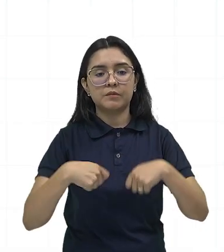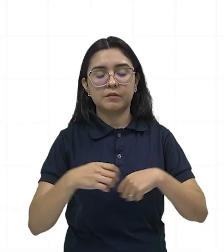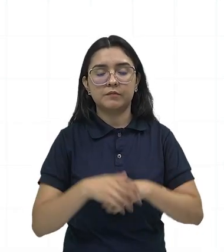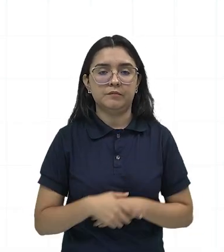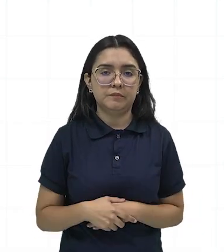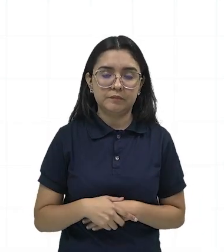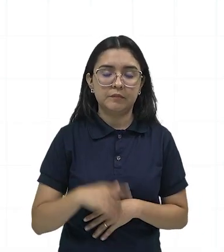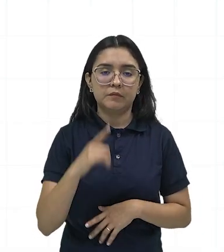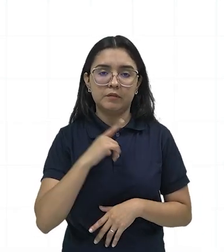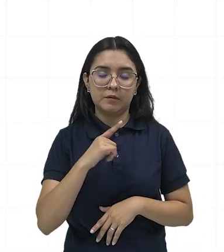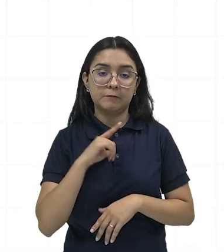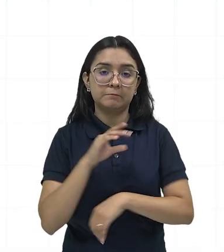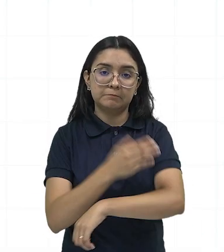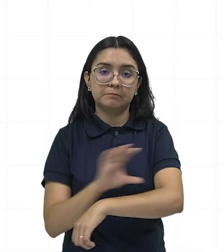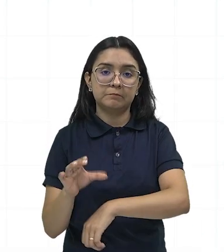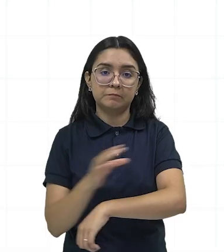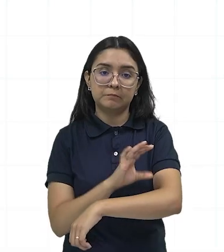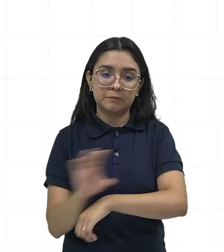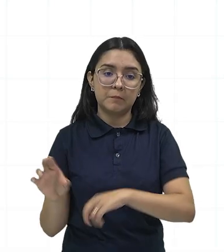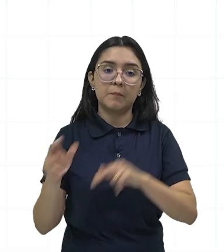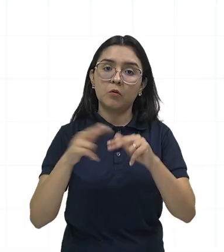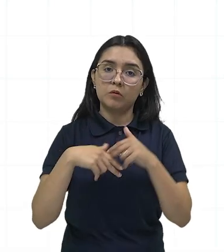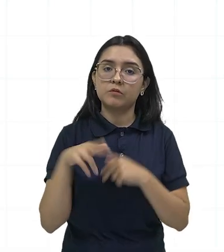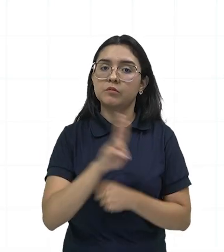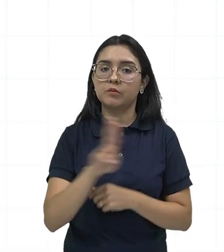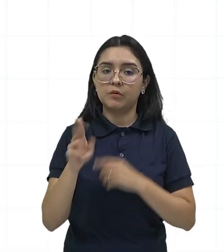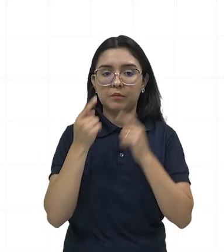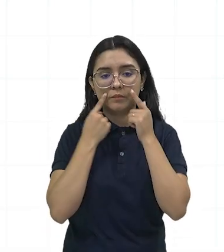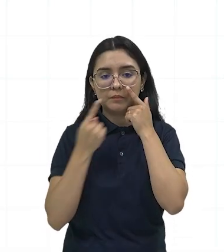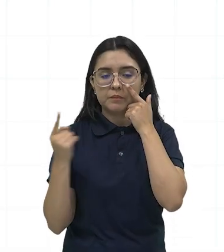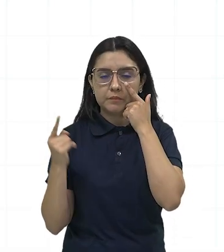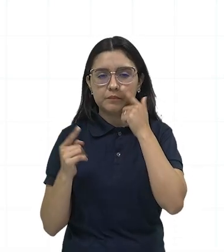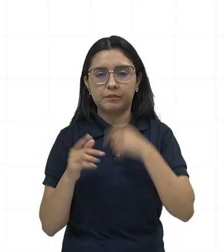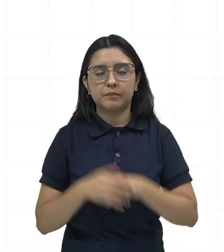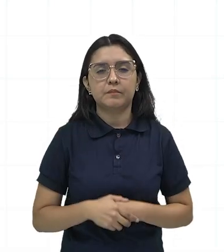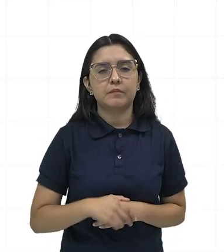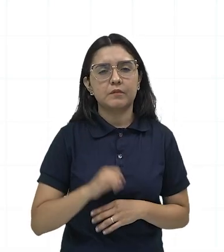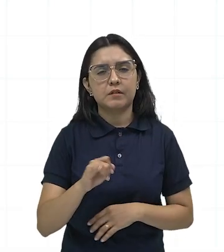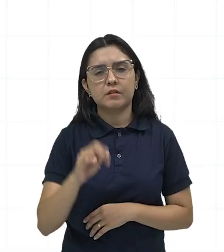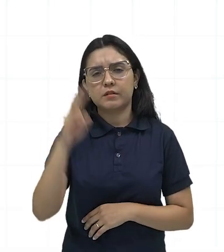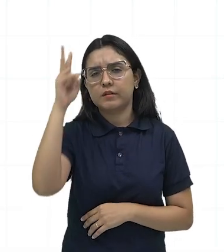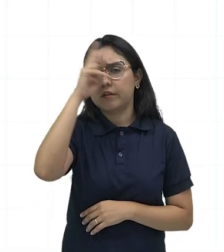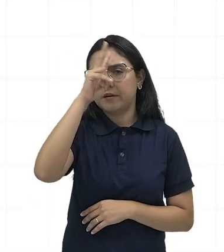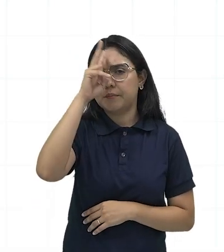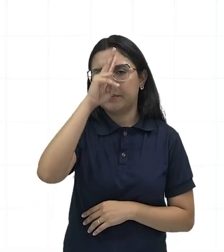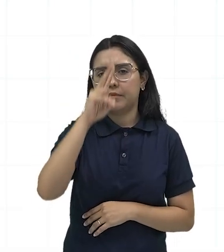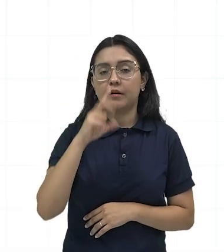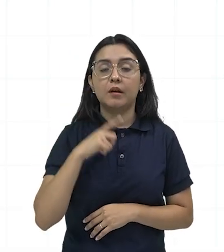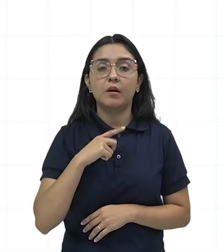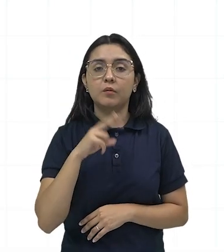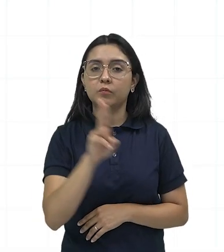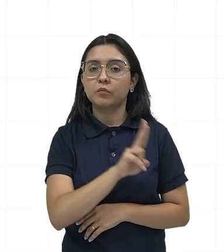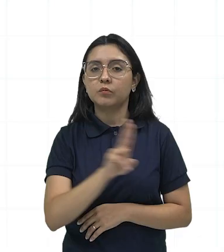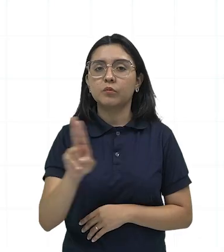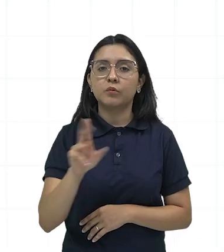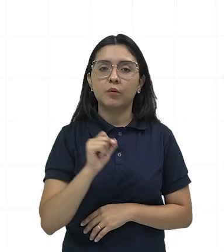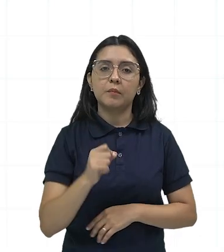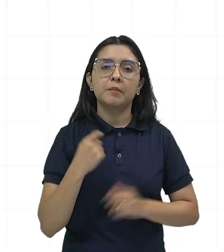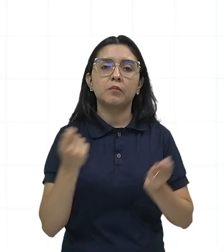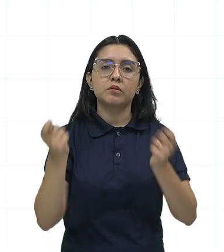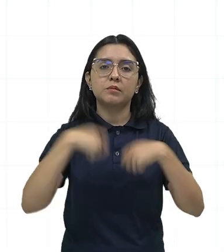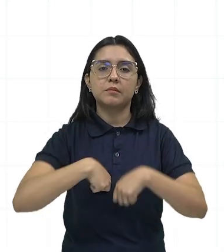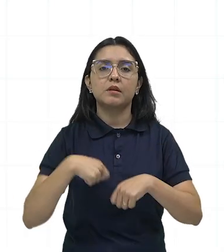através deles. E é por isso que o nome é condutor, né? Se a gente lembrar logo do nome, é o que conduz a